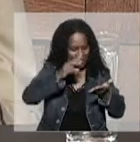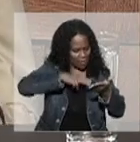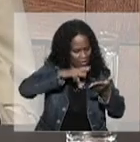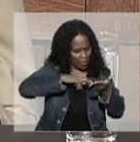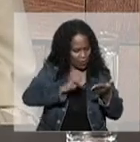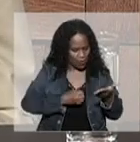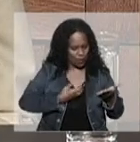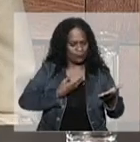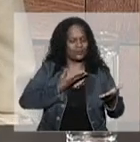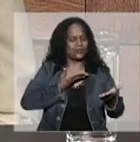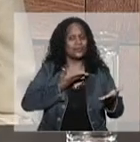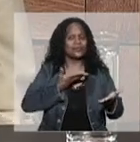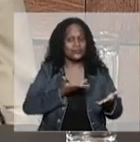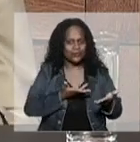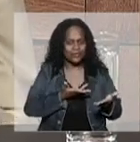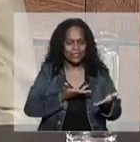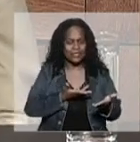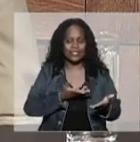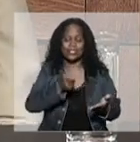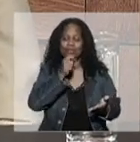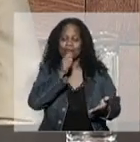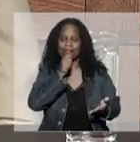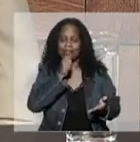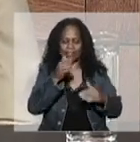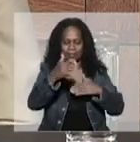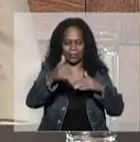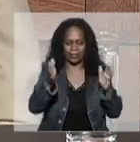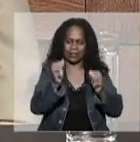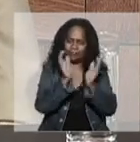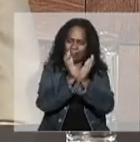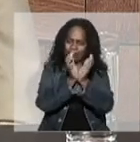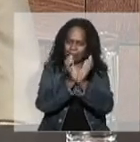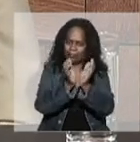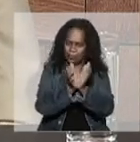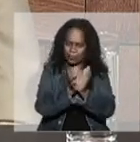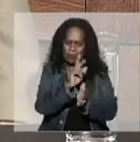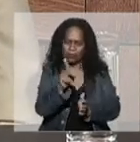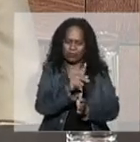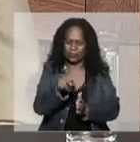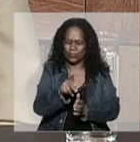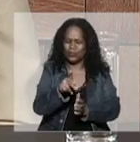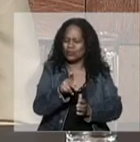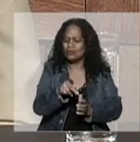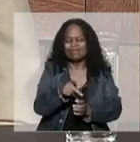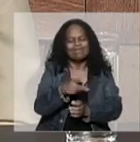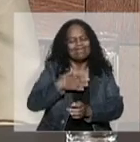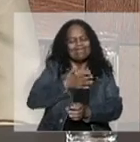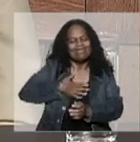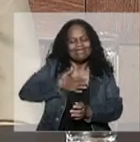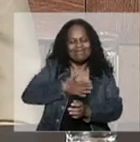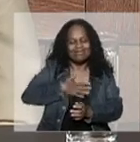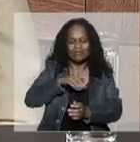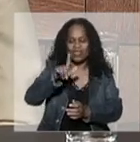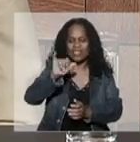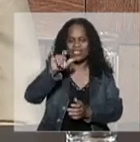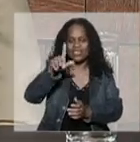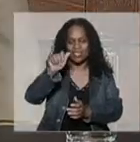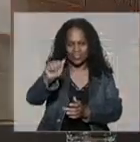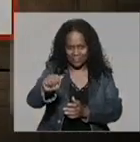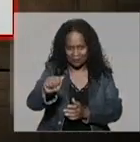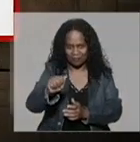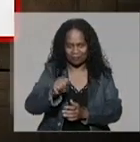a ler poesias, ser orador da turma. Tinha uma professora, entre outras, uma muito querida também, a dona